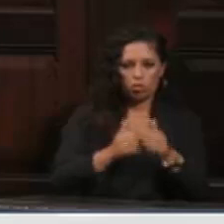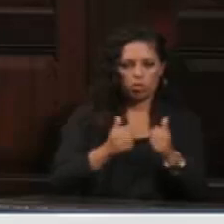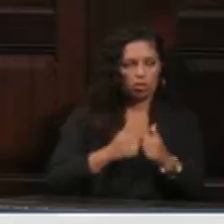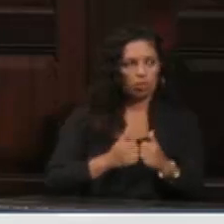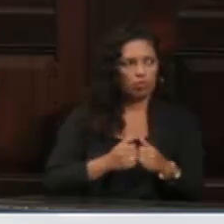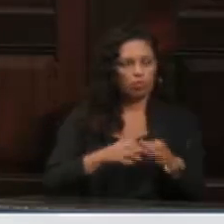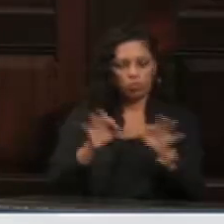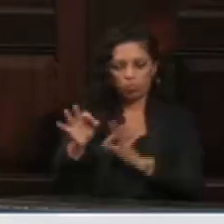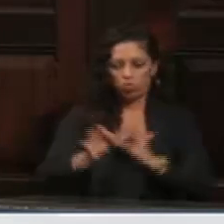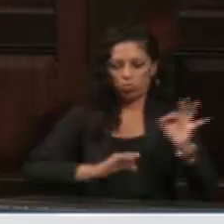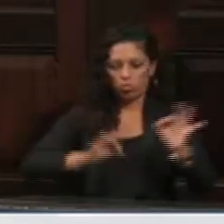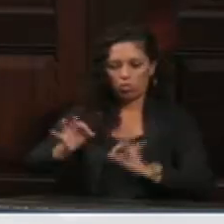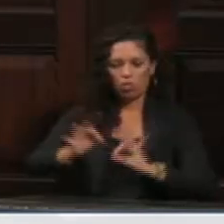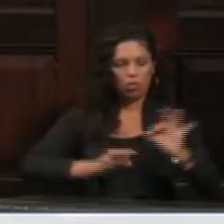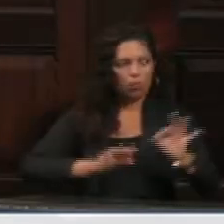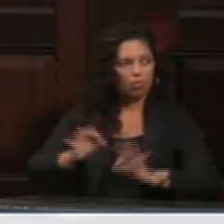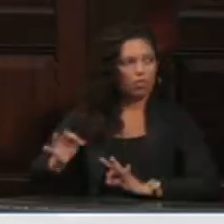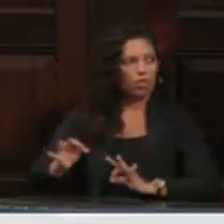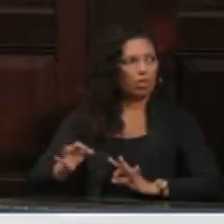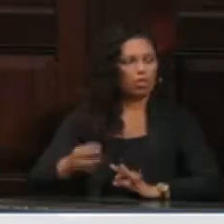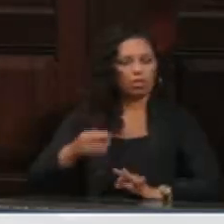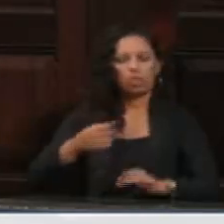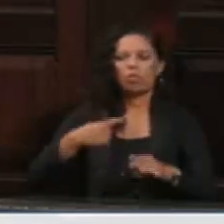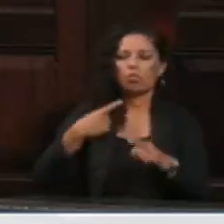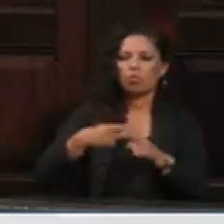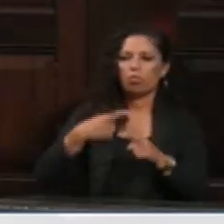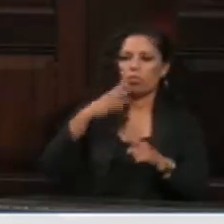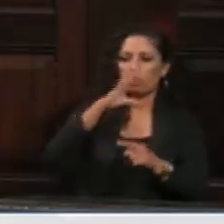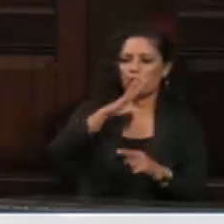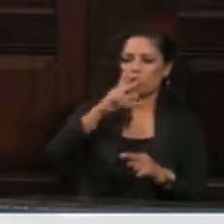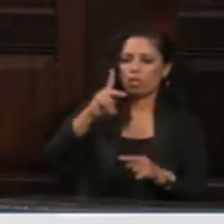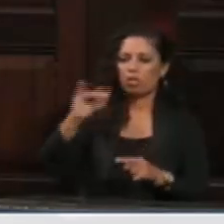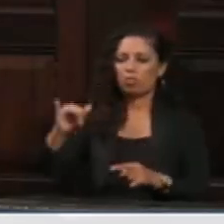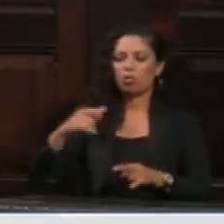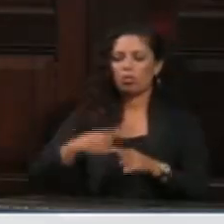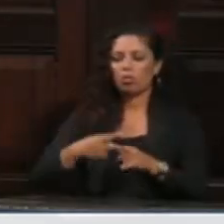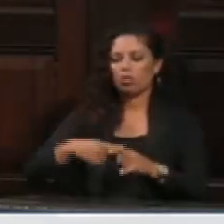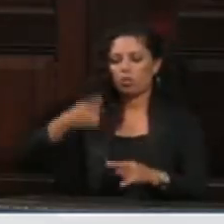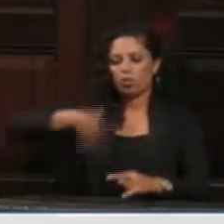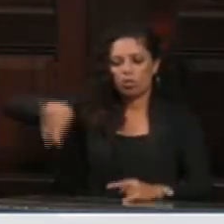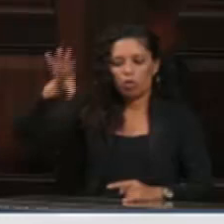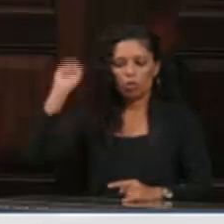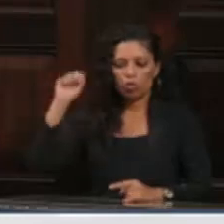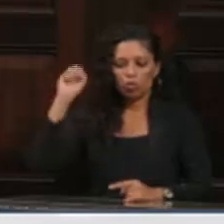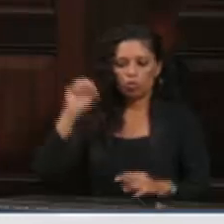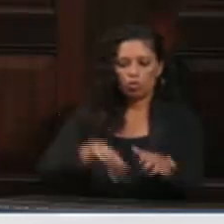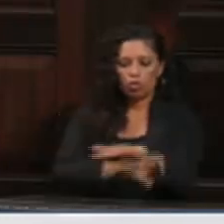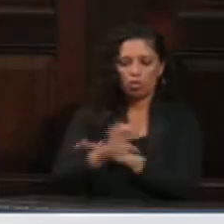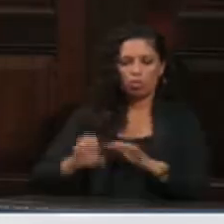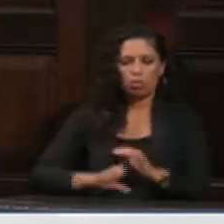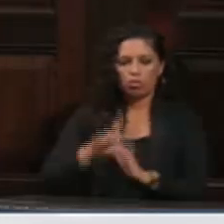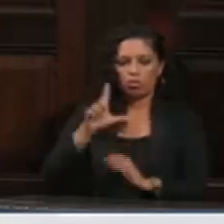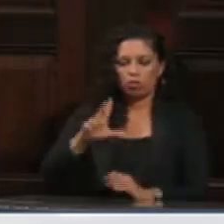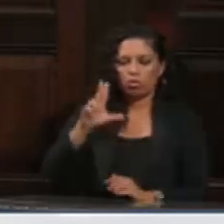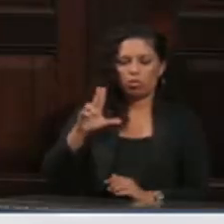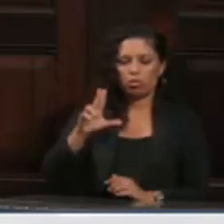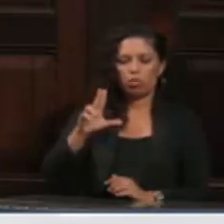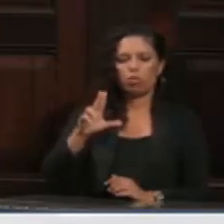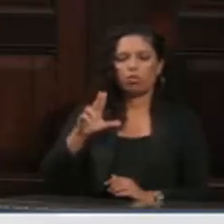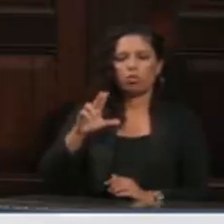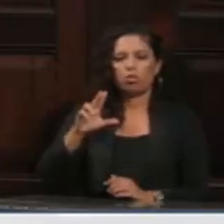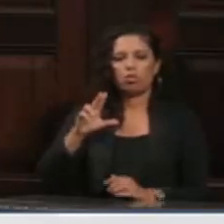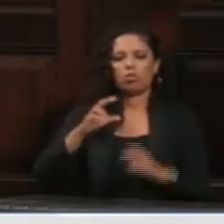seja instalada para que possamos ouvir a supervia. Deputada Lucinha, por